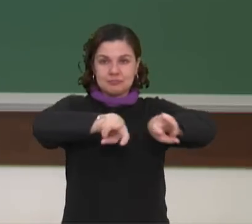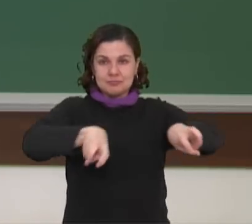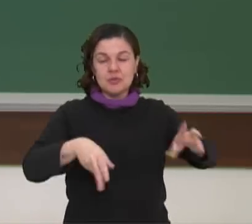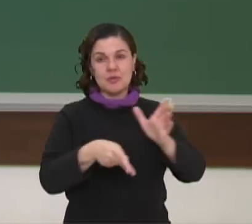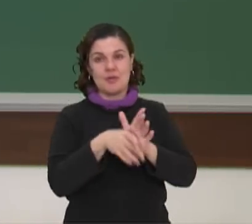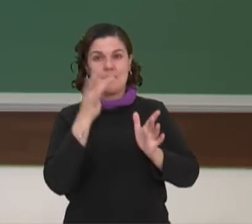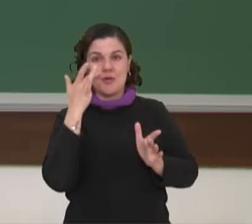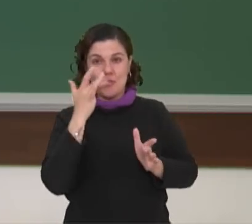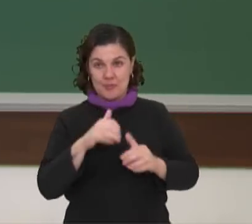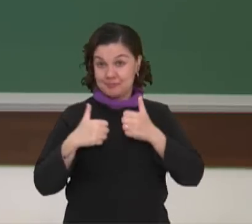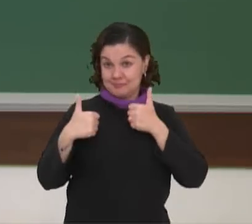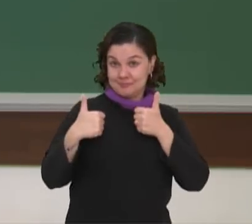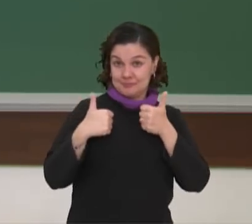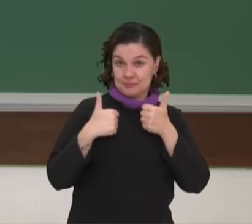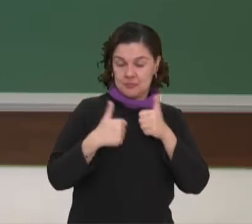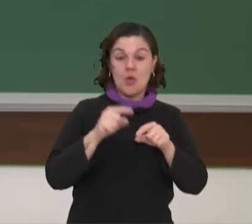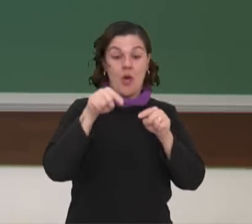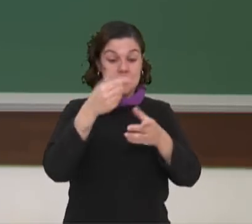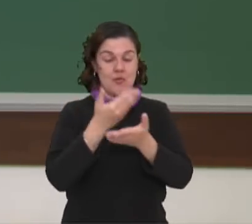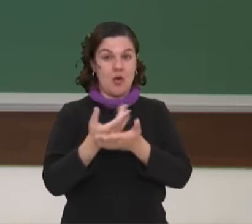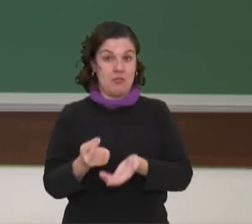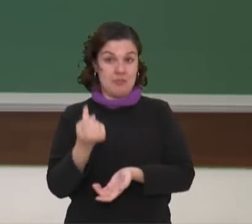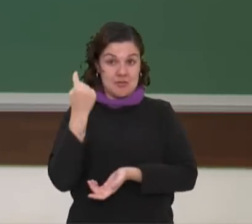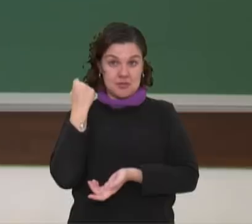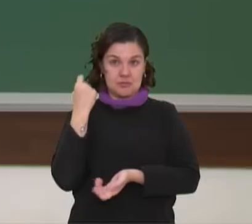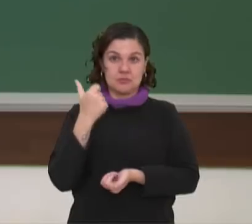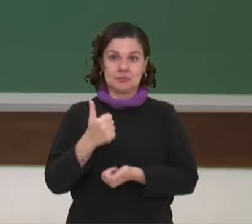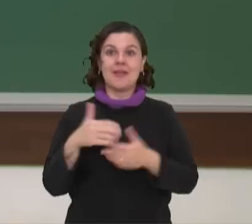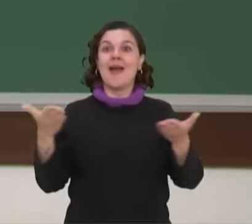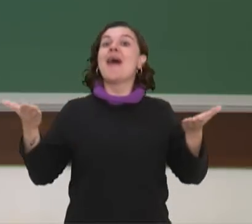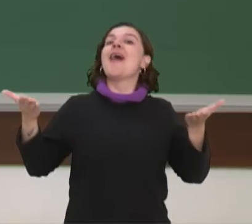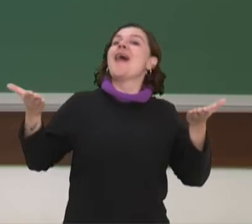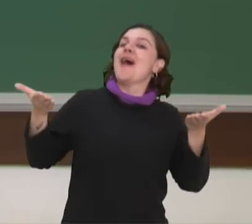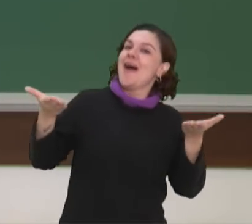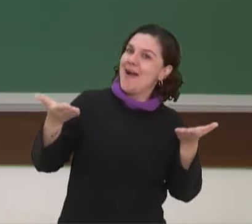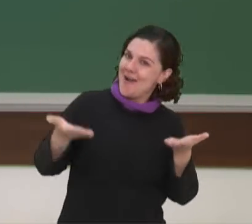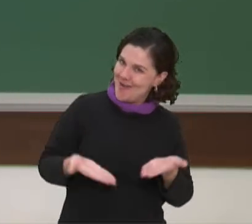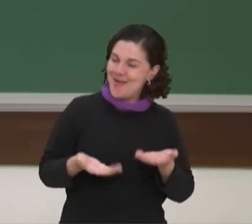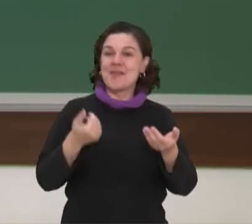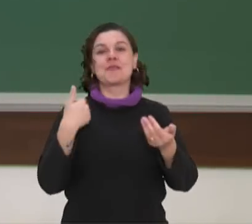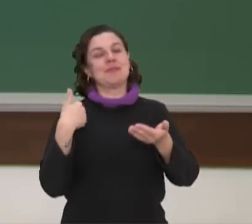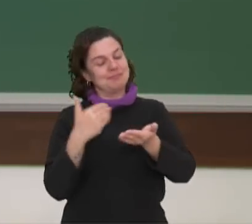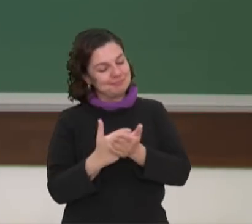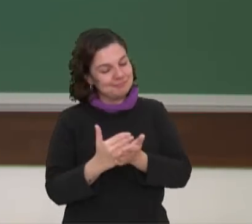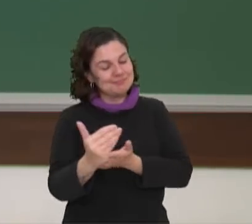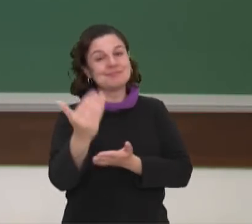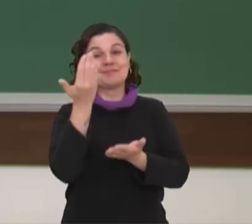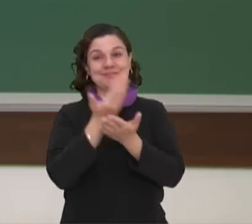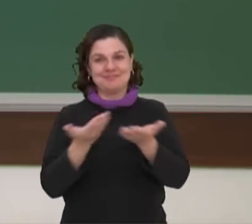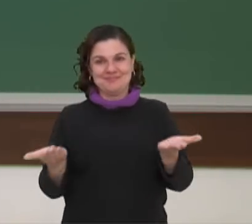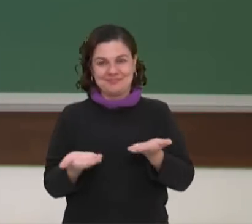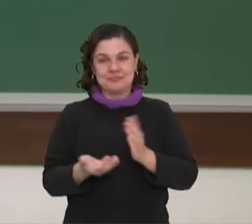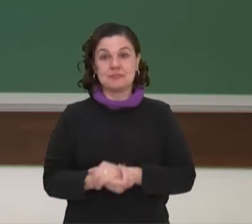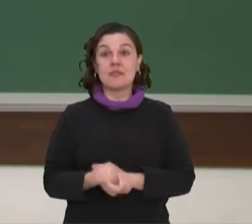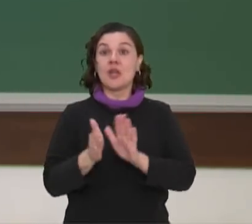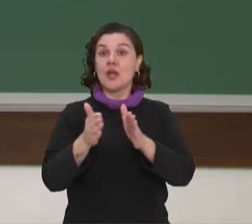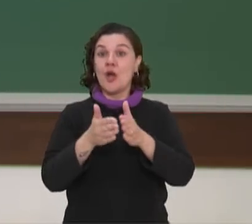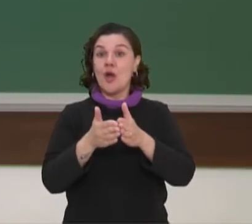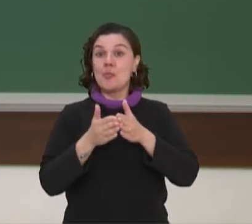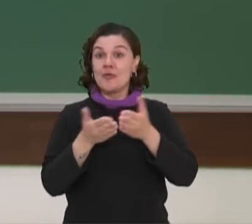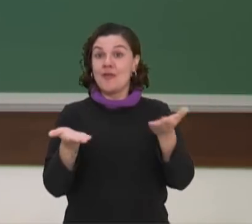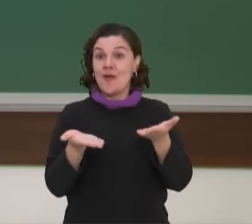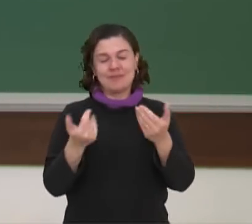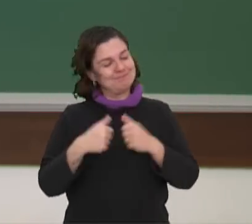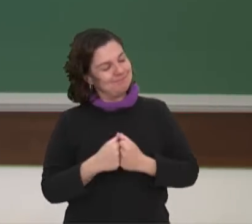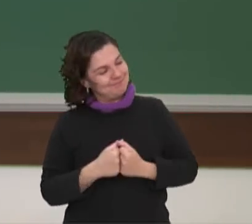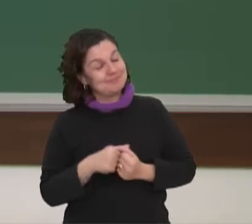extração. Essa foi a sua última aula. Então, agora sim, você está pronto para entrar na aula de hoje. Por falar na aula